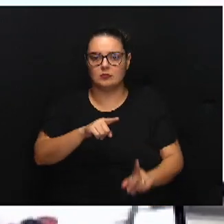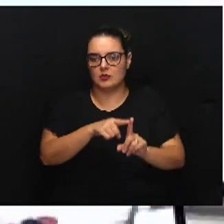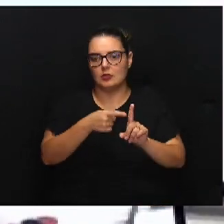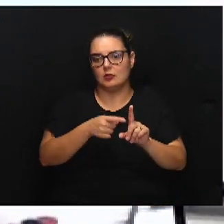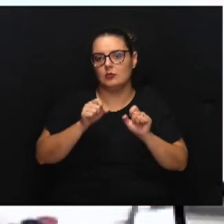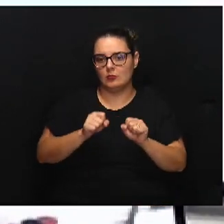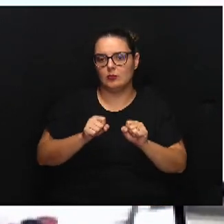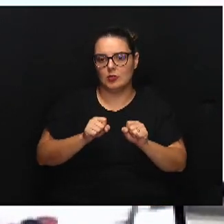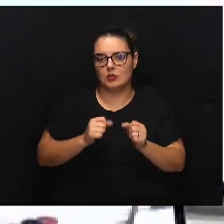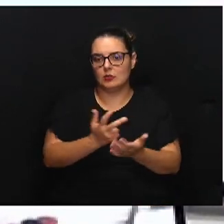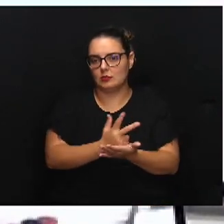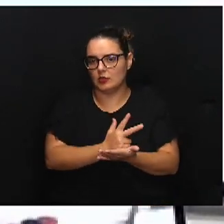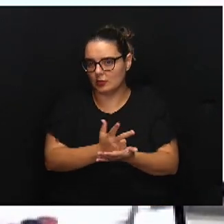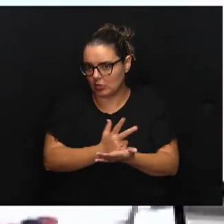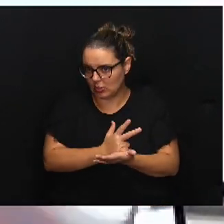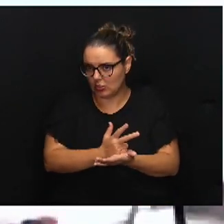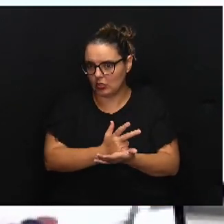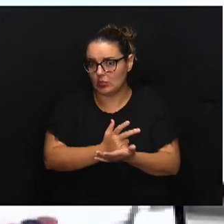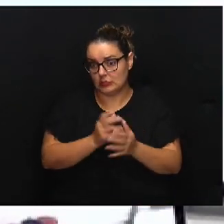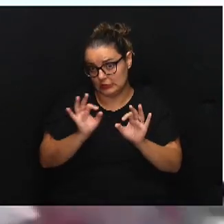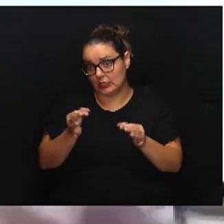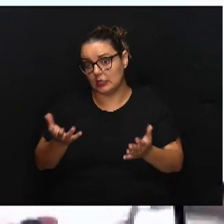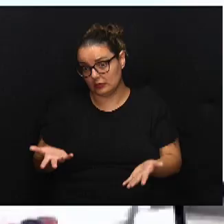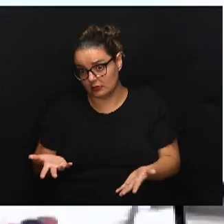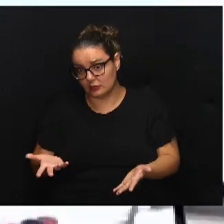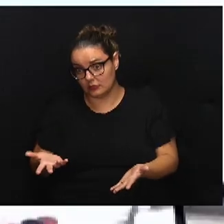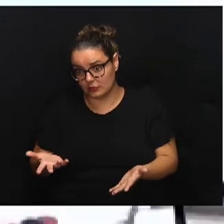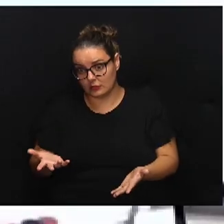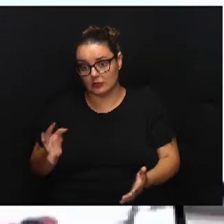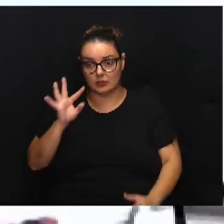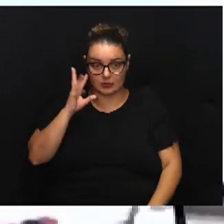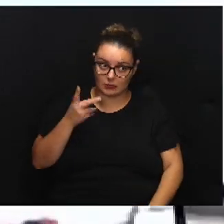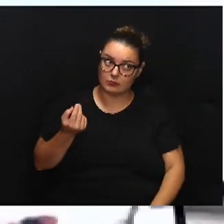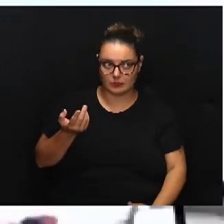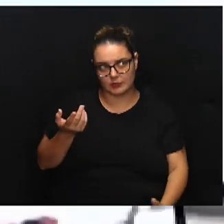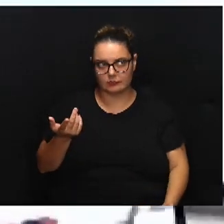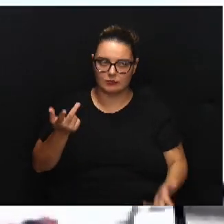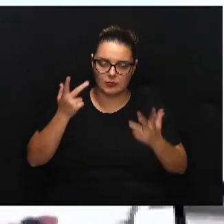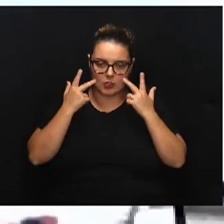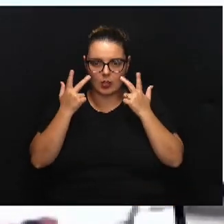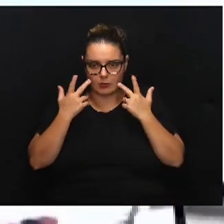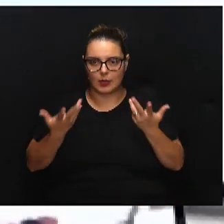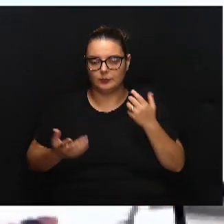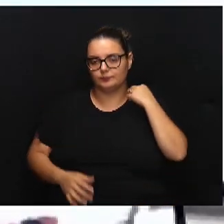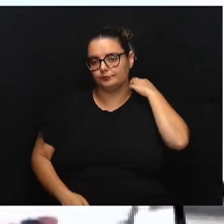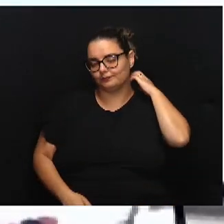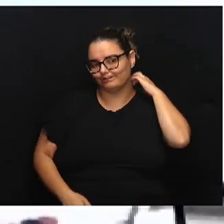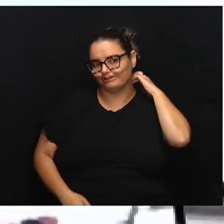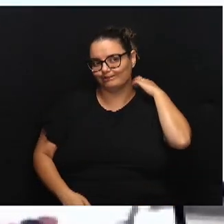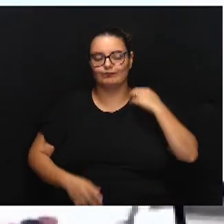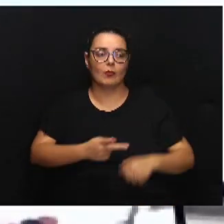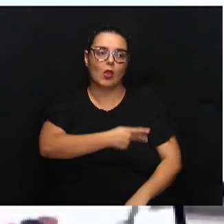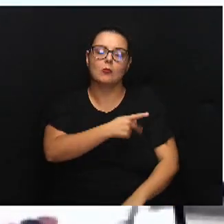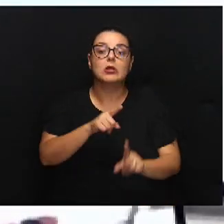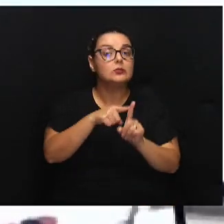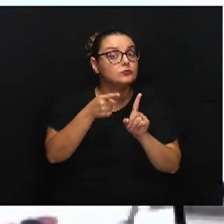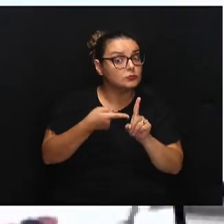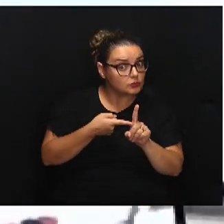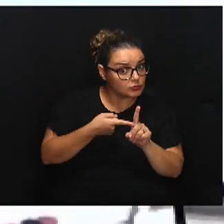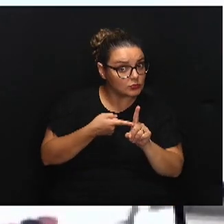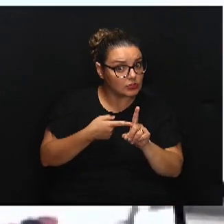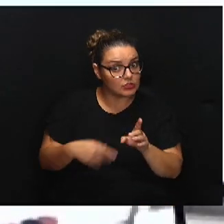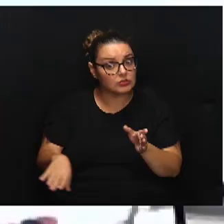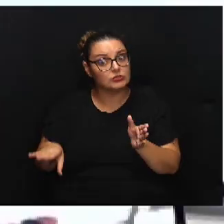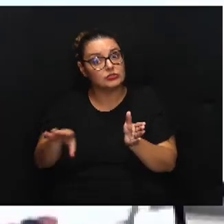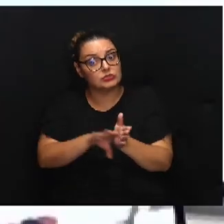pode ter convulsão, certo? Então, isso é um conhecimento meio genérico. a pressão alta na gravidez, que chega até